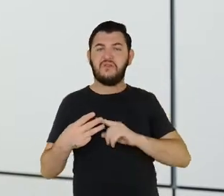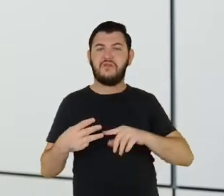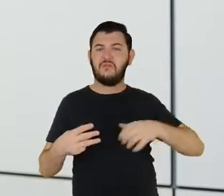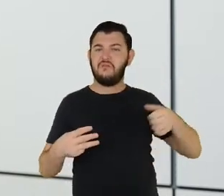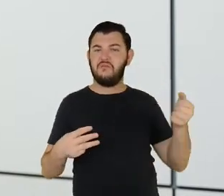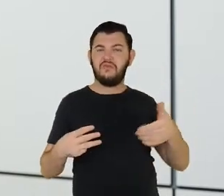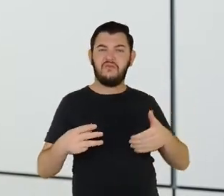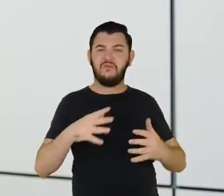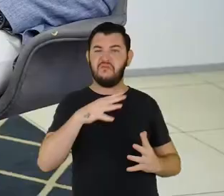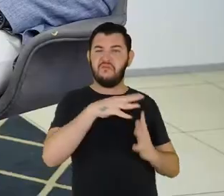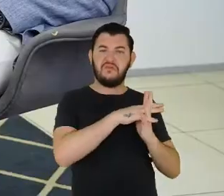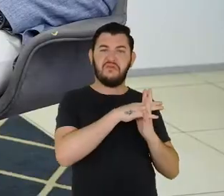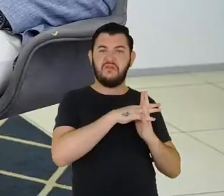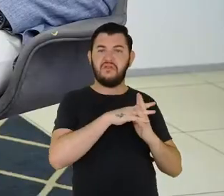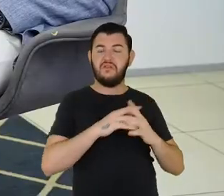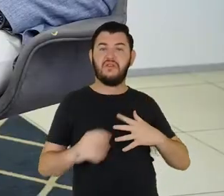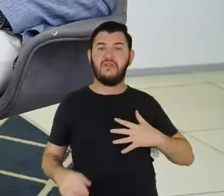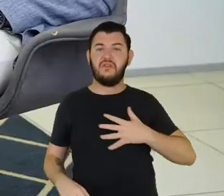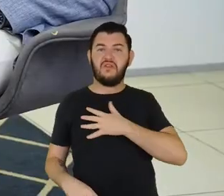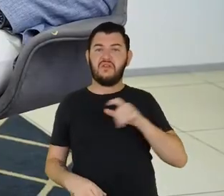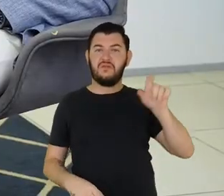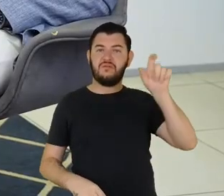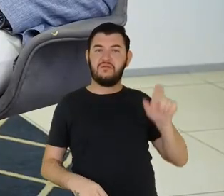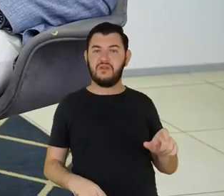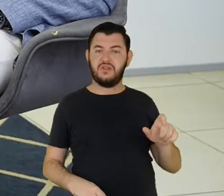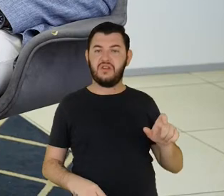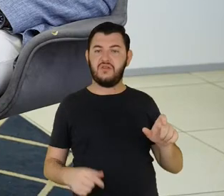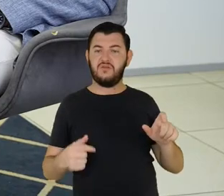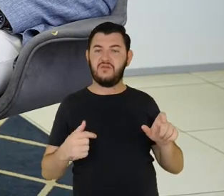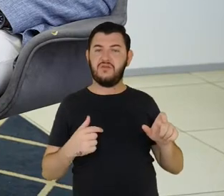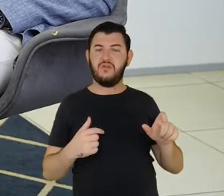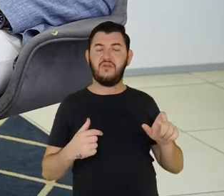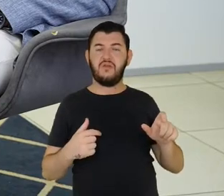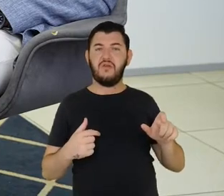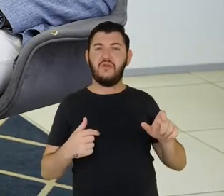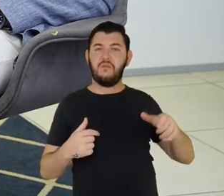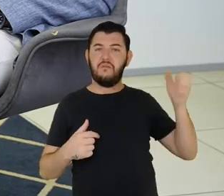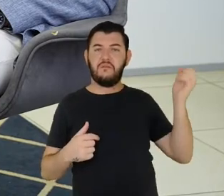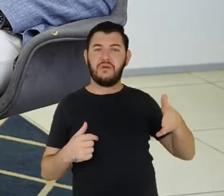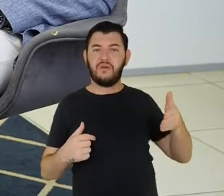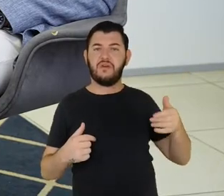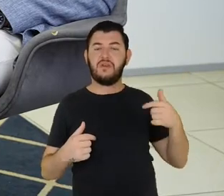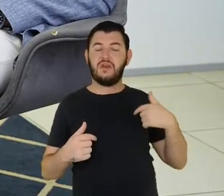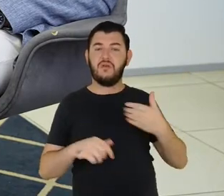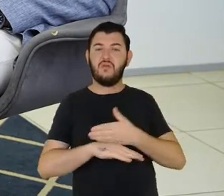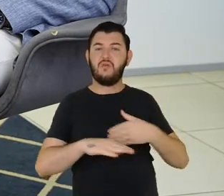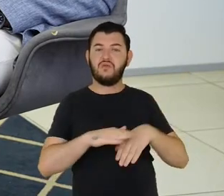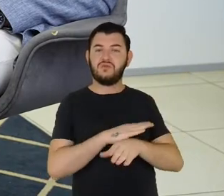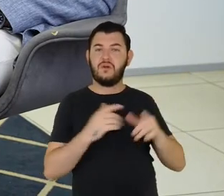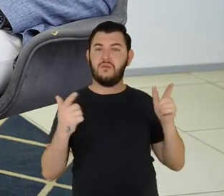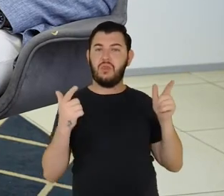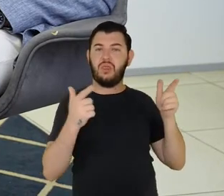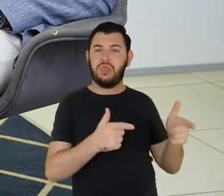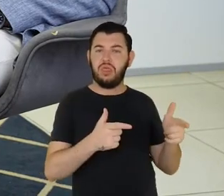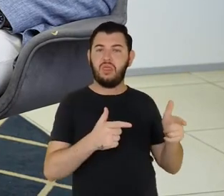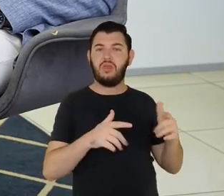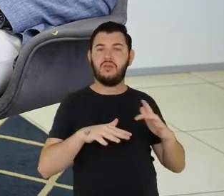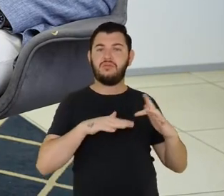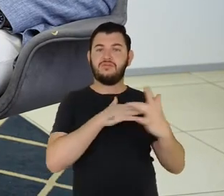eu costumo chamá-lo nas redes sociais. E a gente viu tanto de obras que foram danificadas nesses atos, né? Inclusive